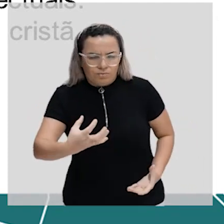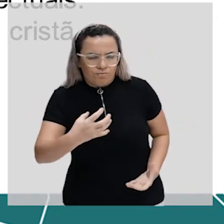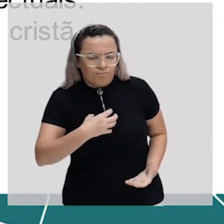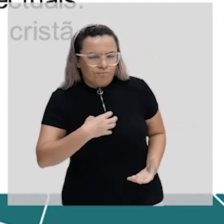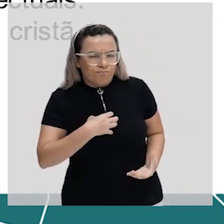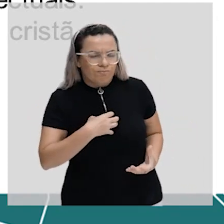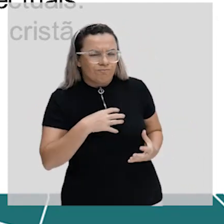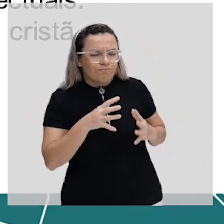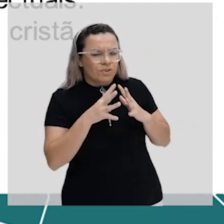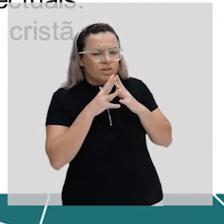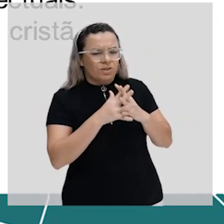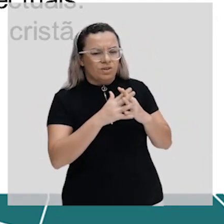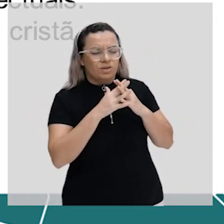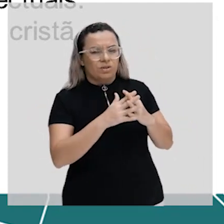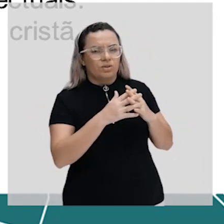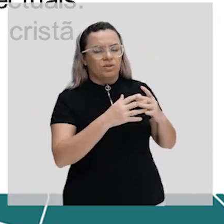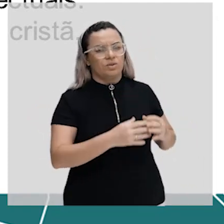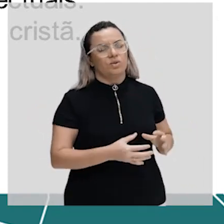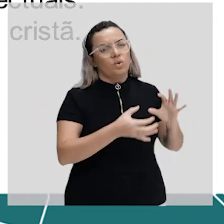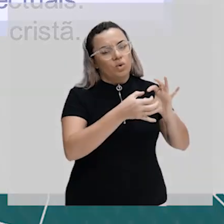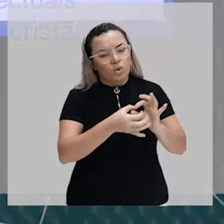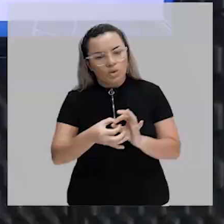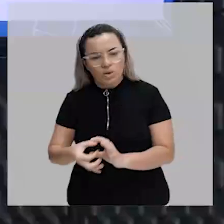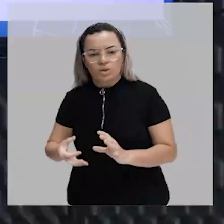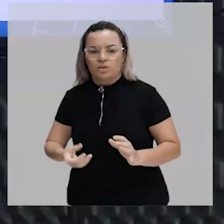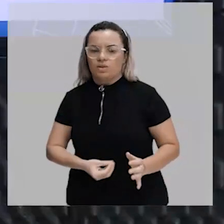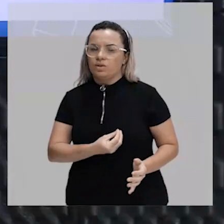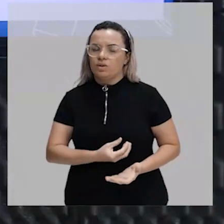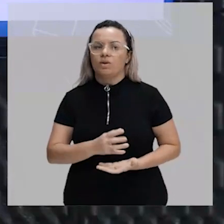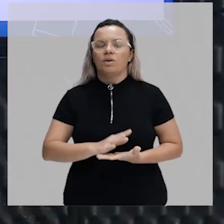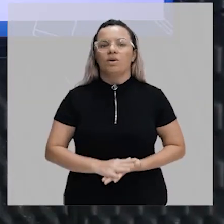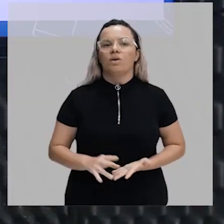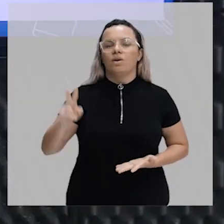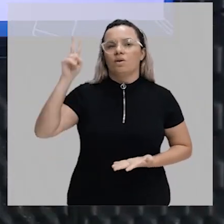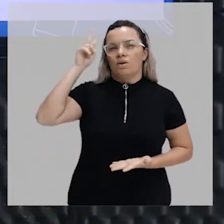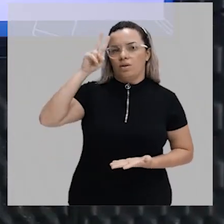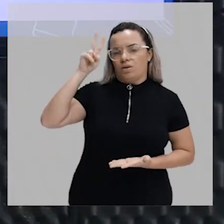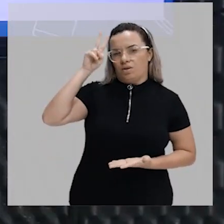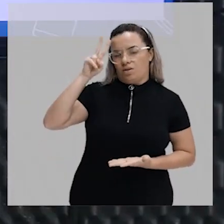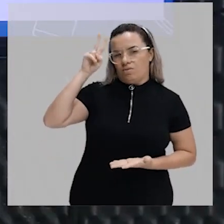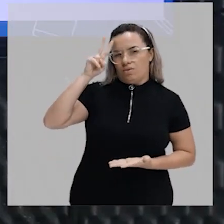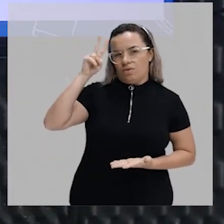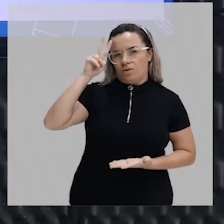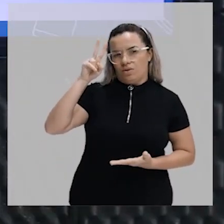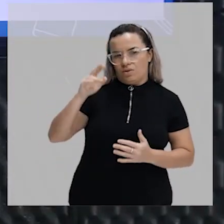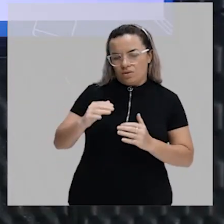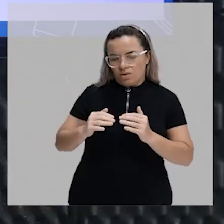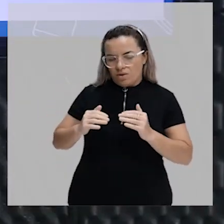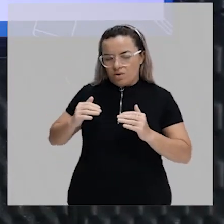vivenciada. Então, lembrem de uma coisa: aquele ultrarromantismo,